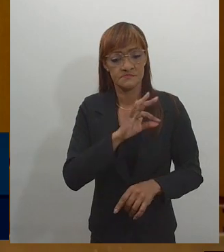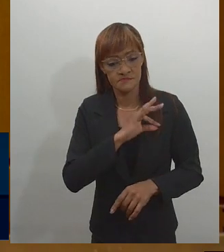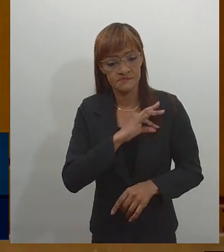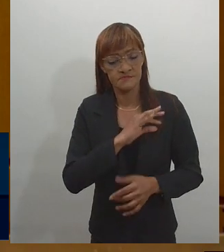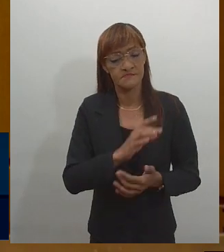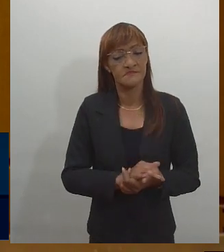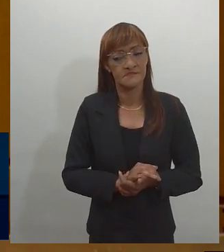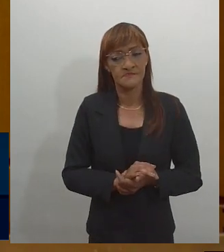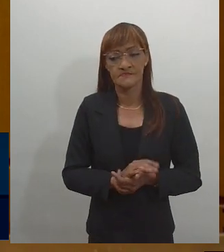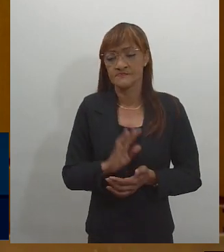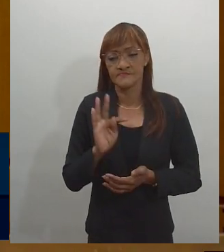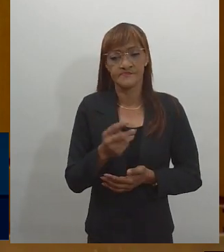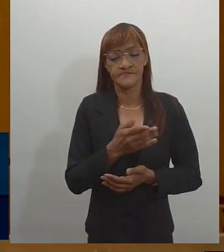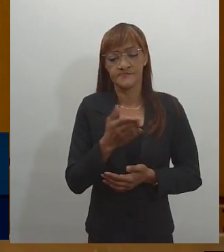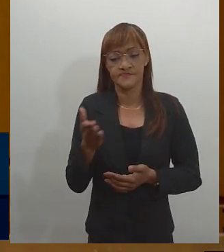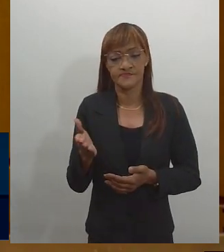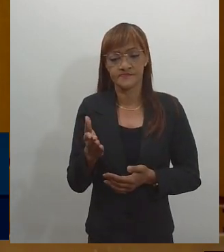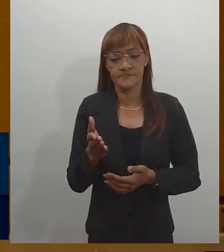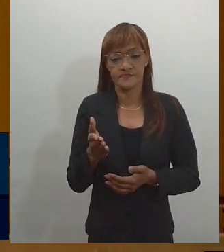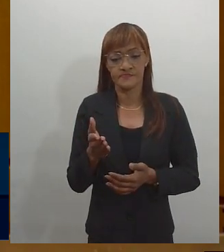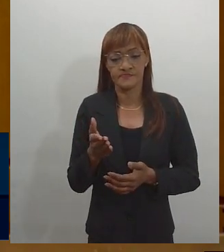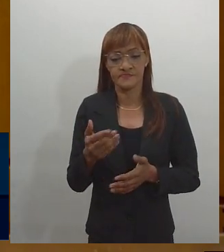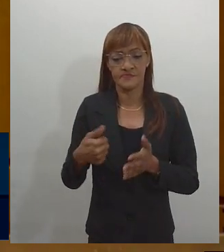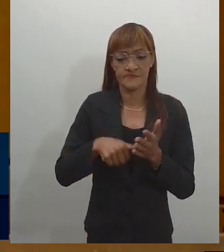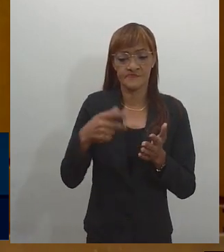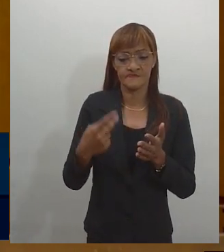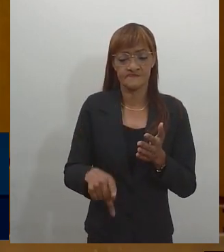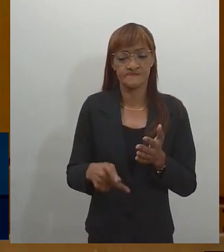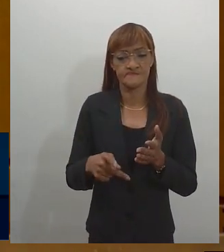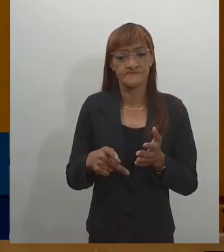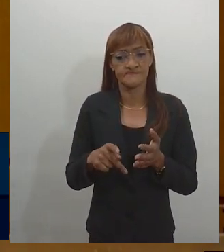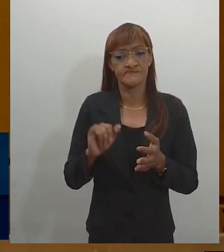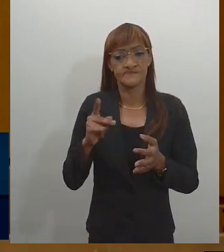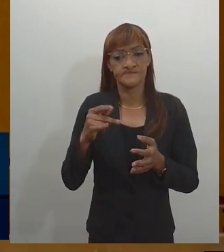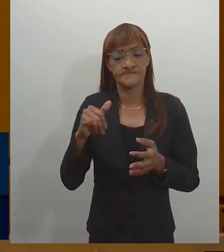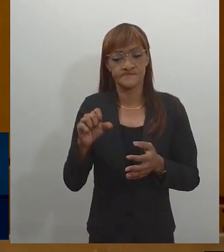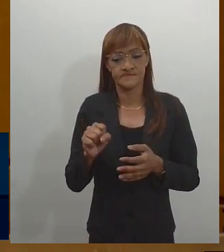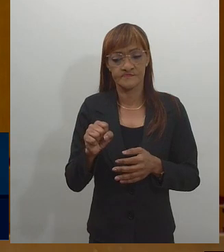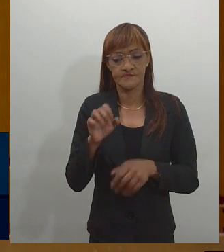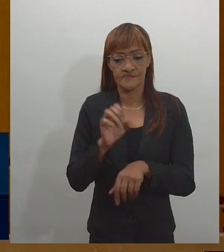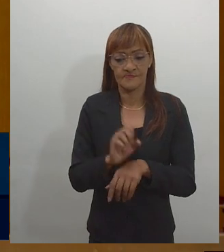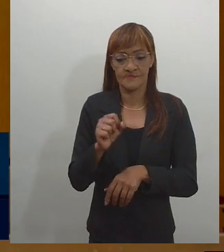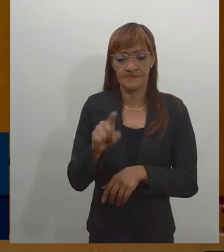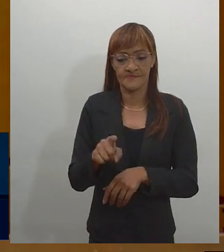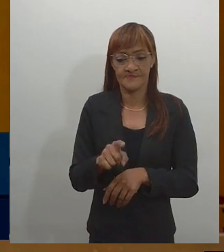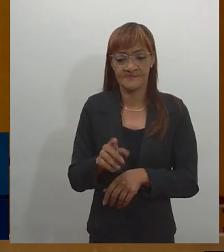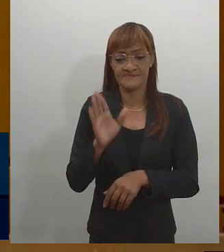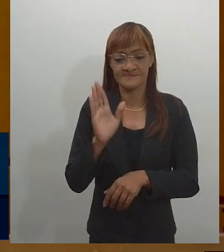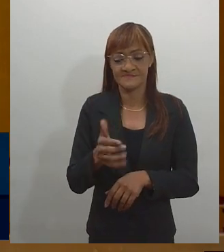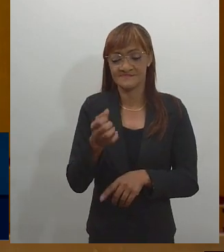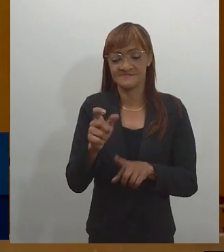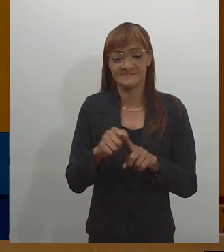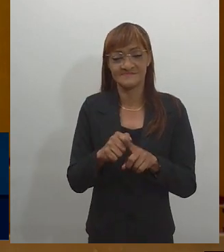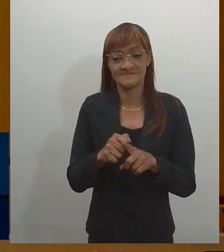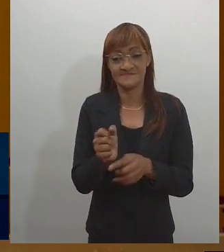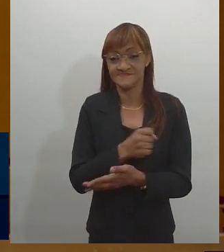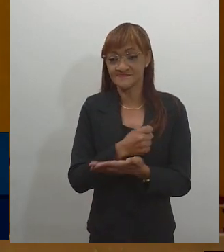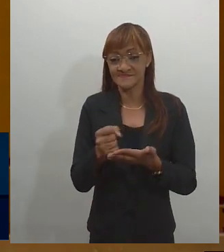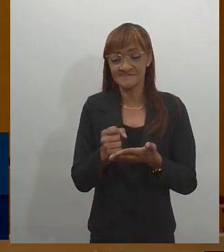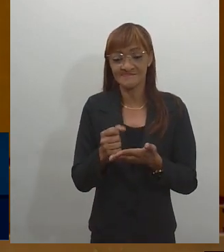parte aqui do serviço público no Estado de Sergipe. Passou-se os 6 meses iniciais, iremos para o segundo